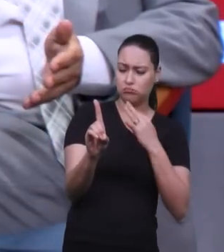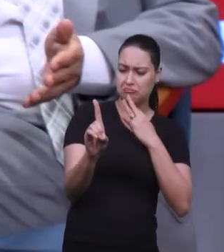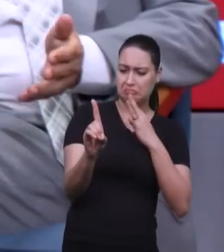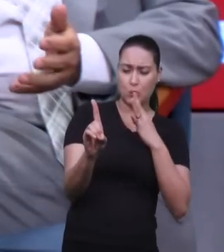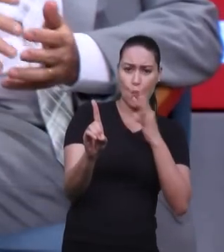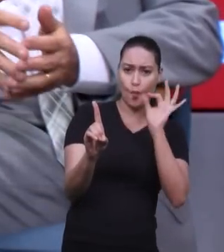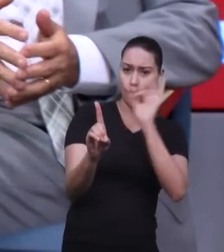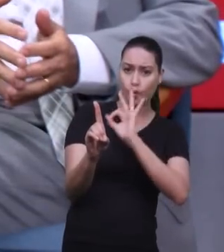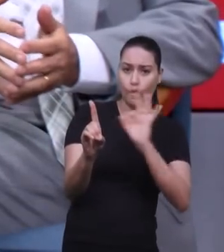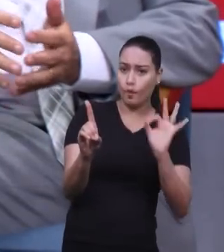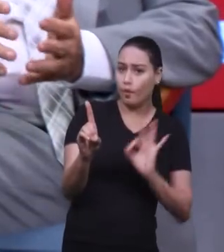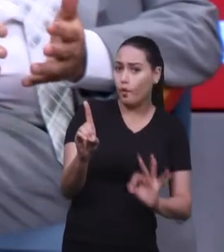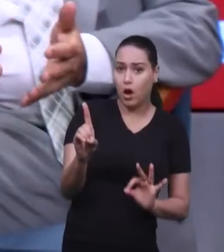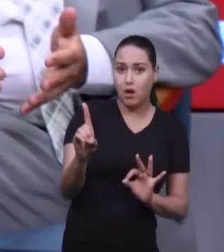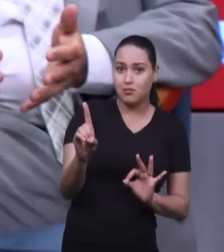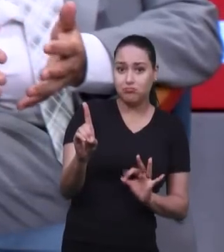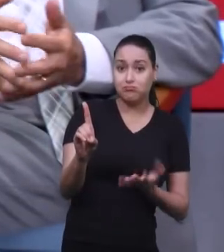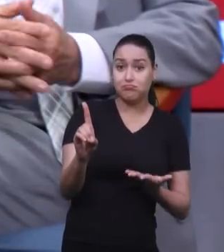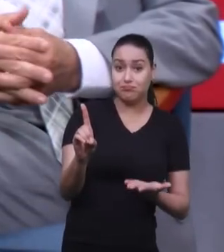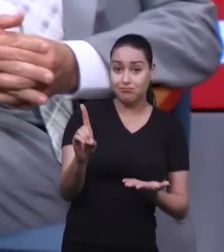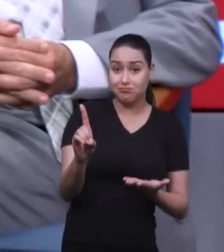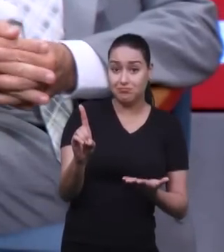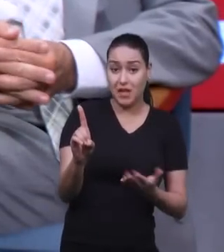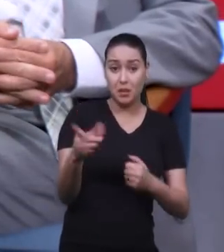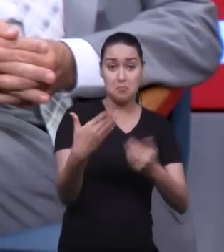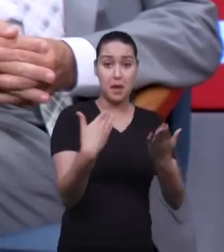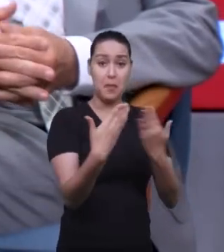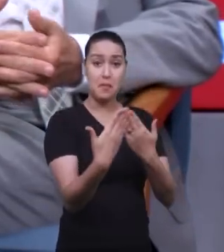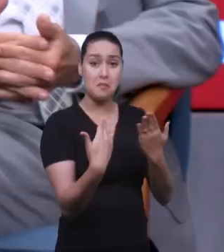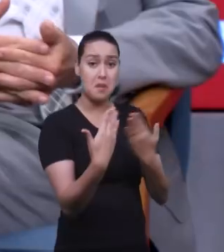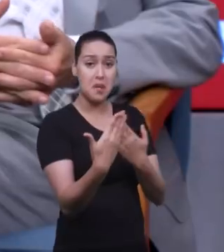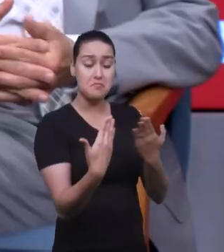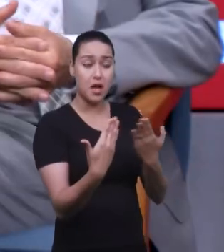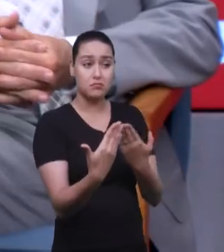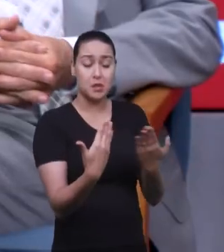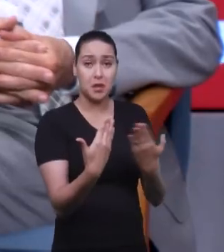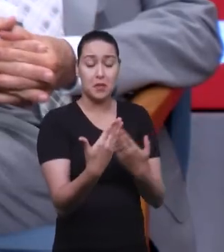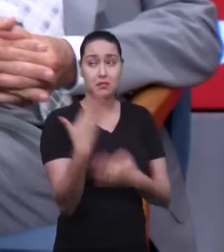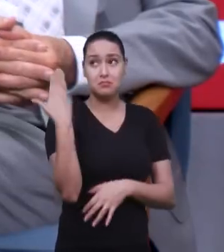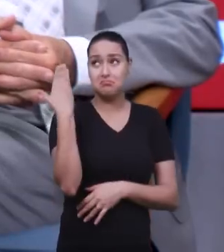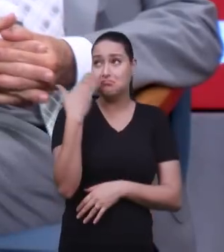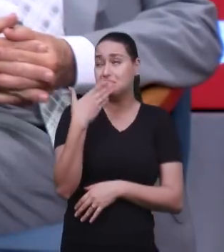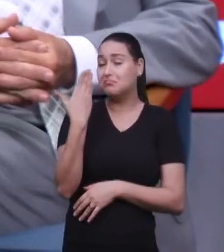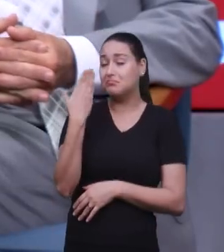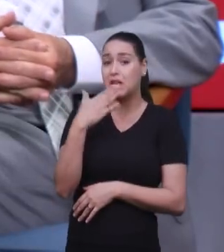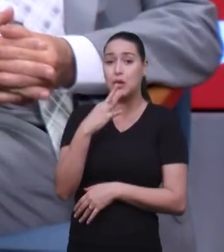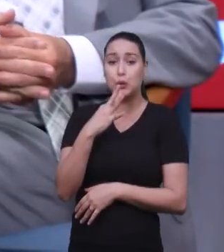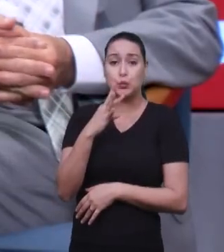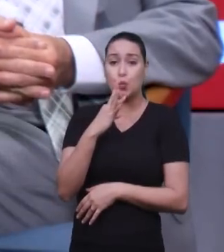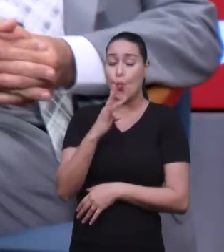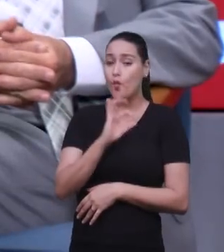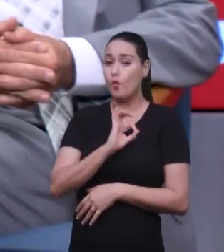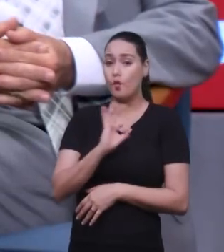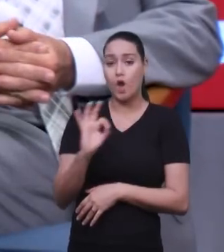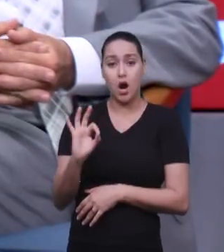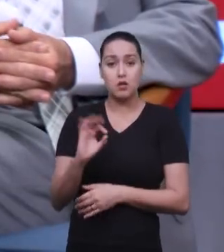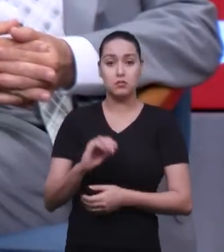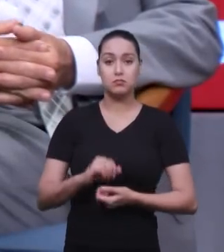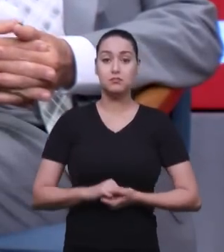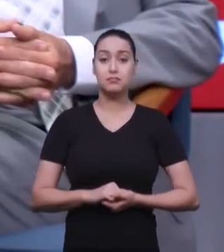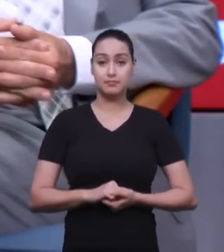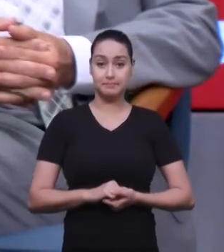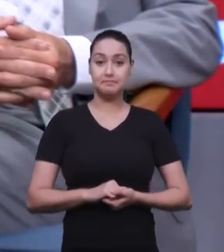nessa caminhada, Jesus aparece, conversa com eles e eles não o reconhecem.